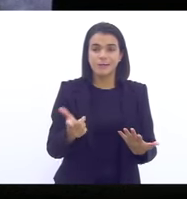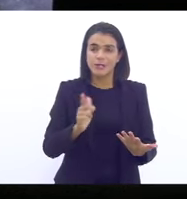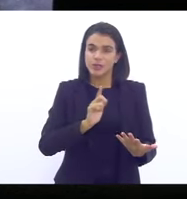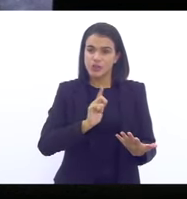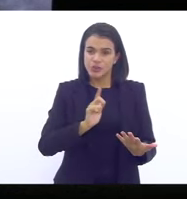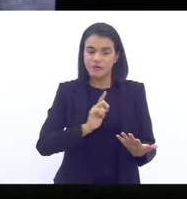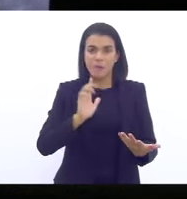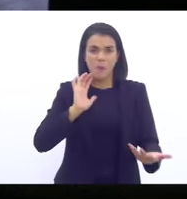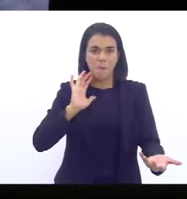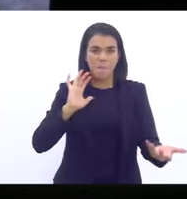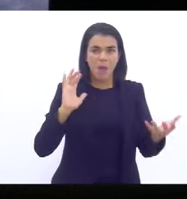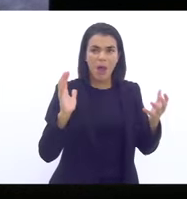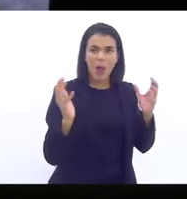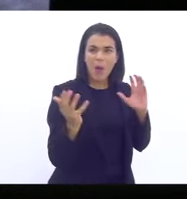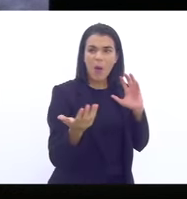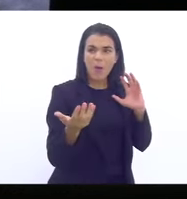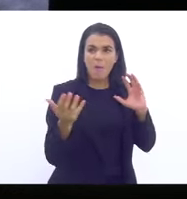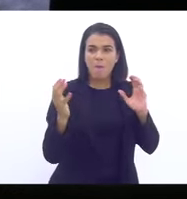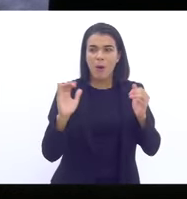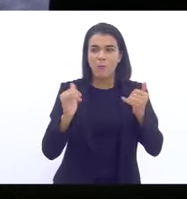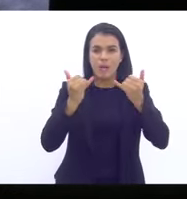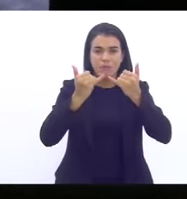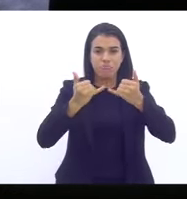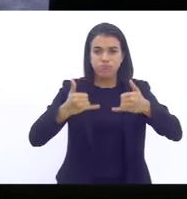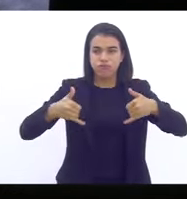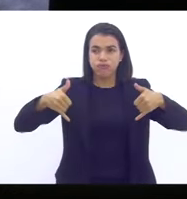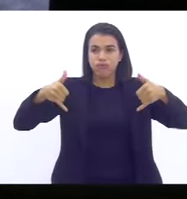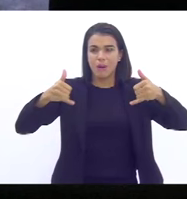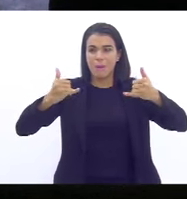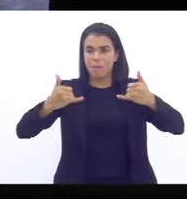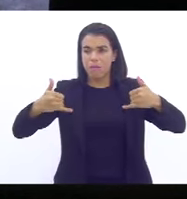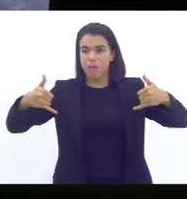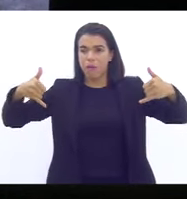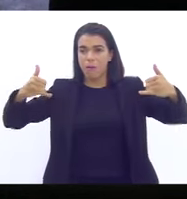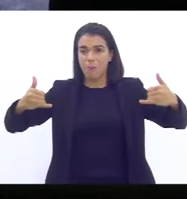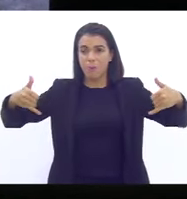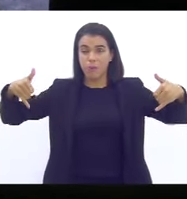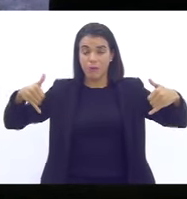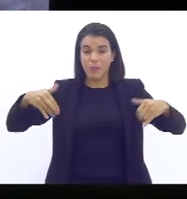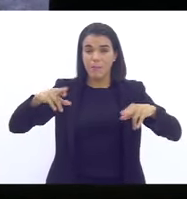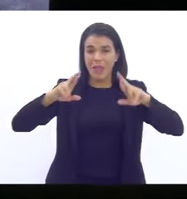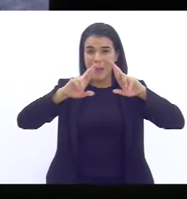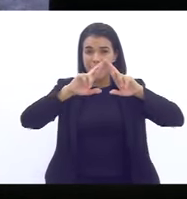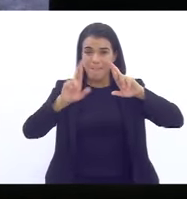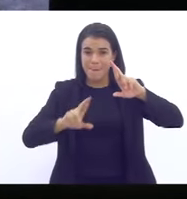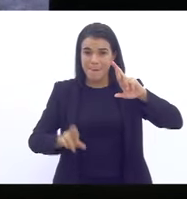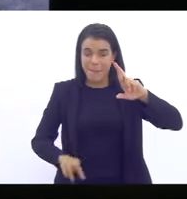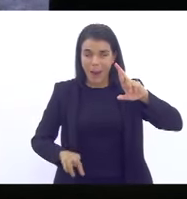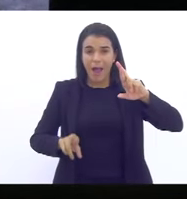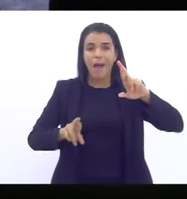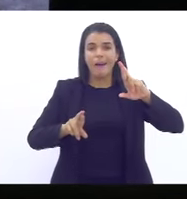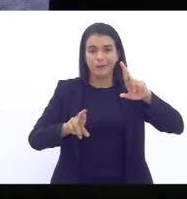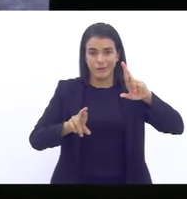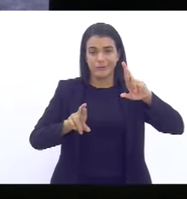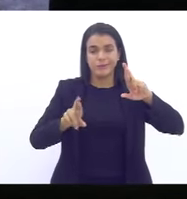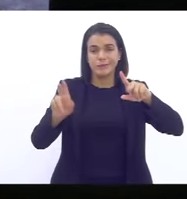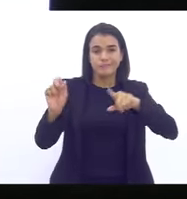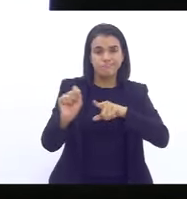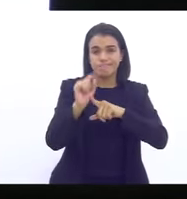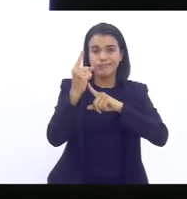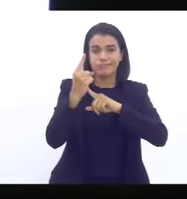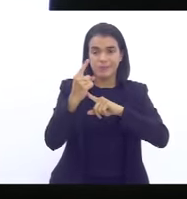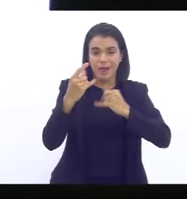tivemos eventos, né, redes destruídas, raios que também danificam a rede, pode